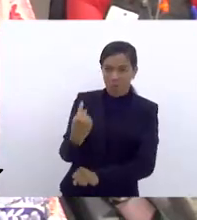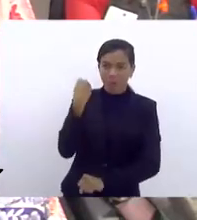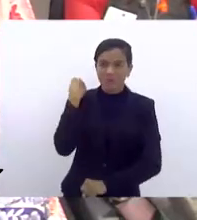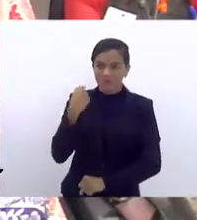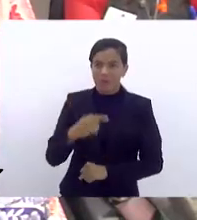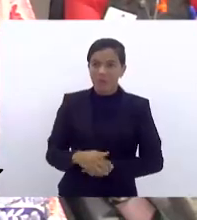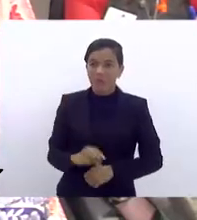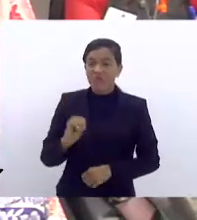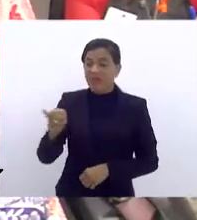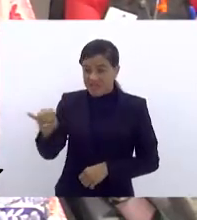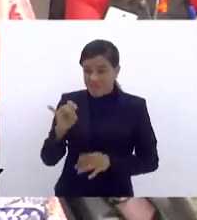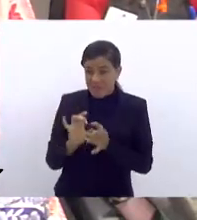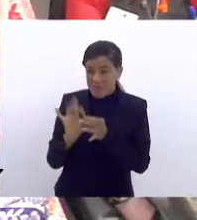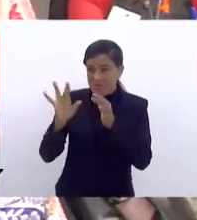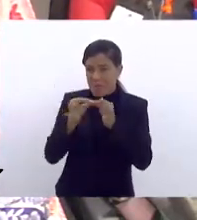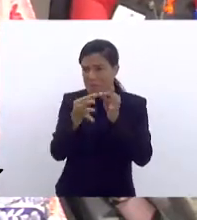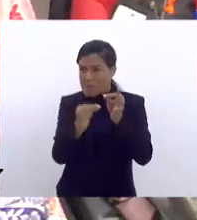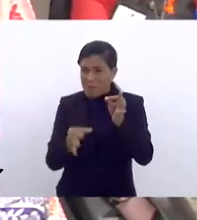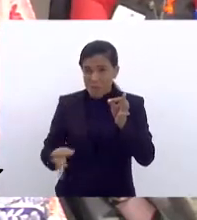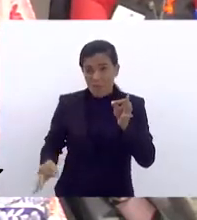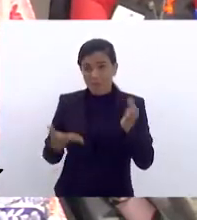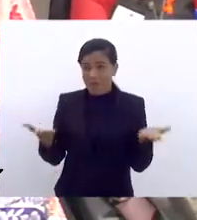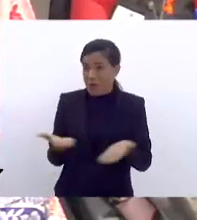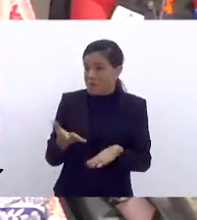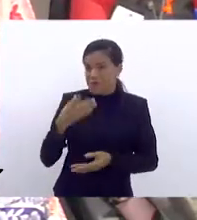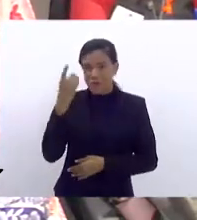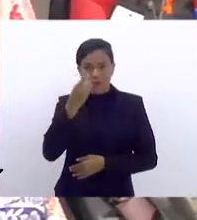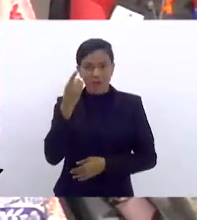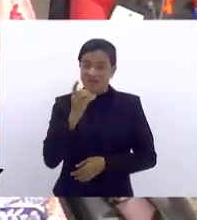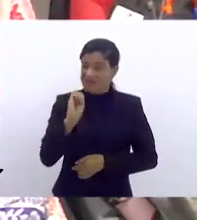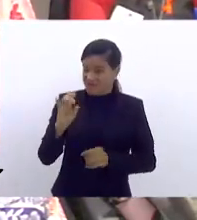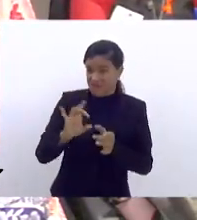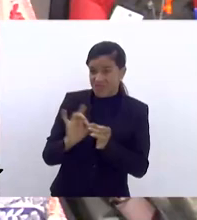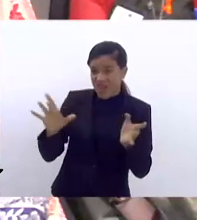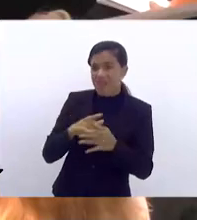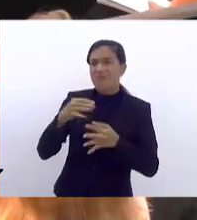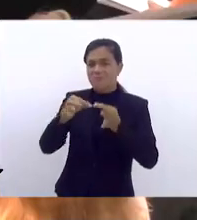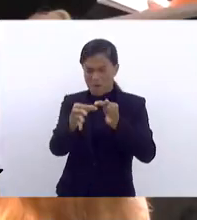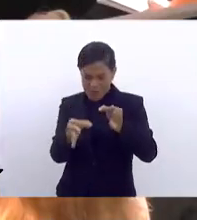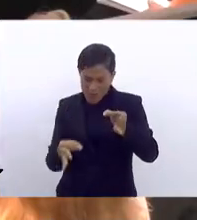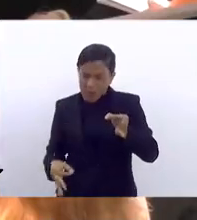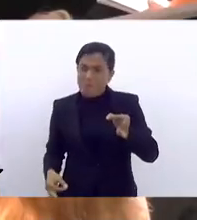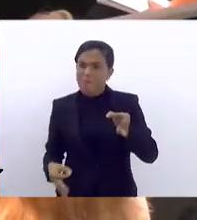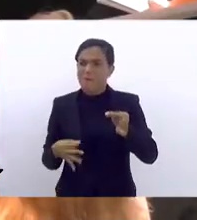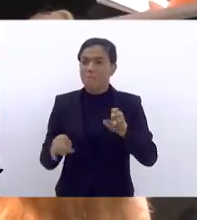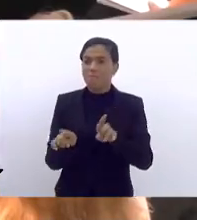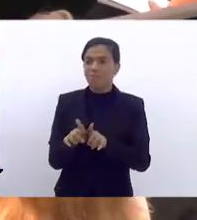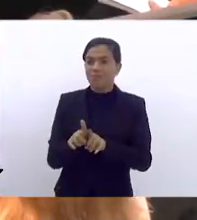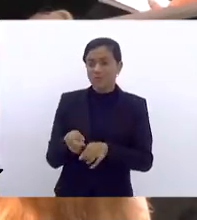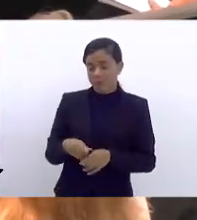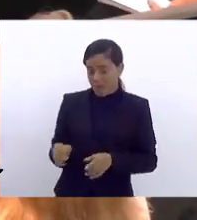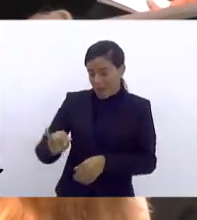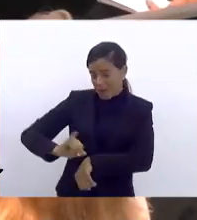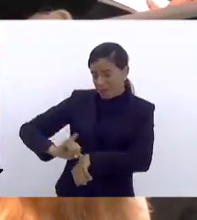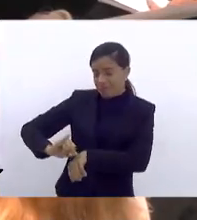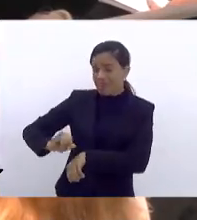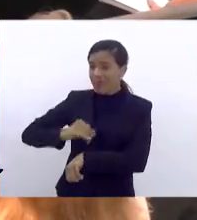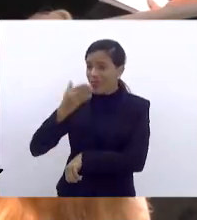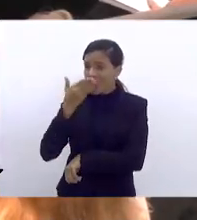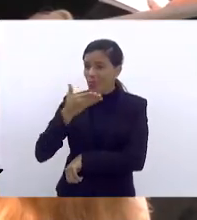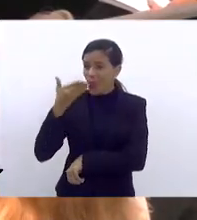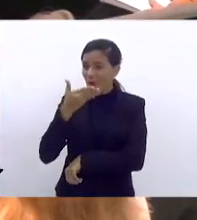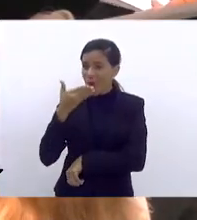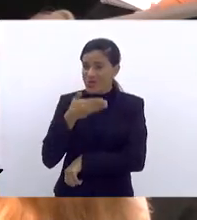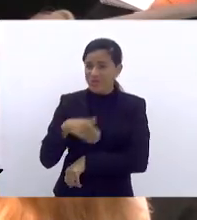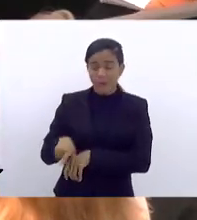se deixar eu vou falar muito e agora sou parlamentar tenho que falar também então vou parar aqui já botaram até alguns docinhos aqui para me seduzir para eu